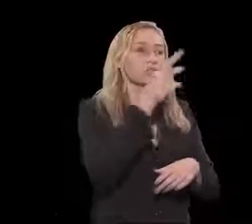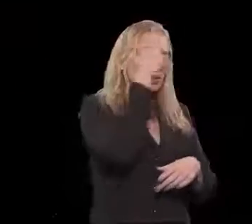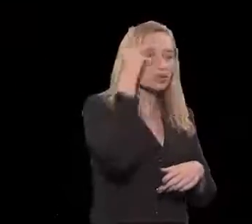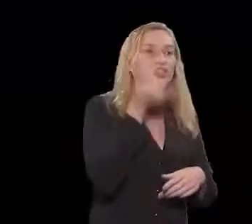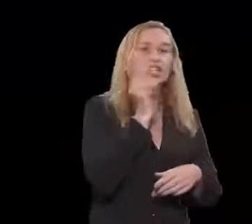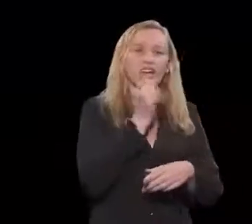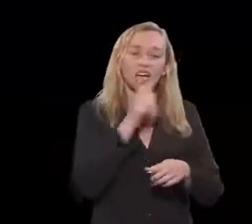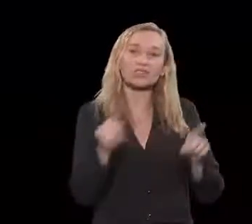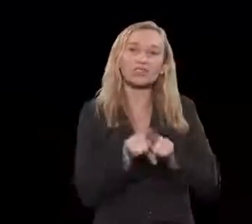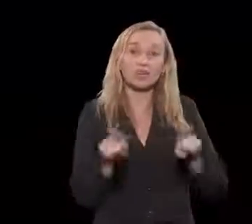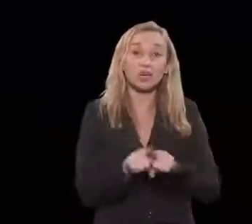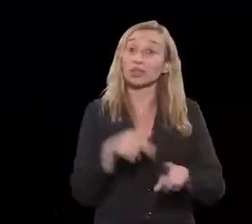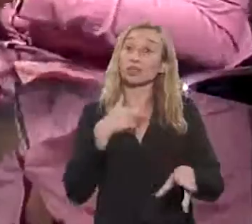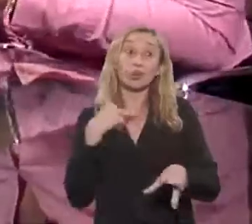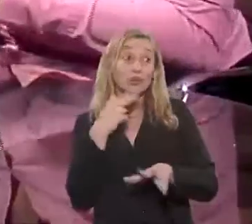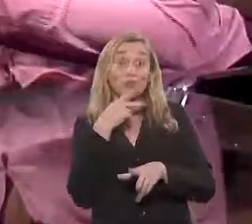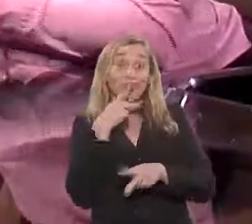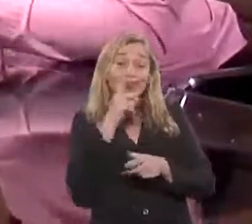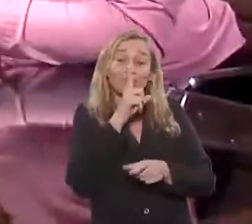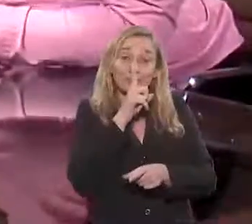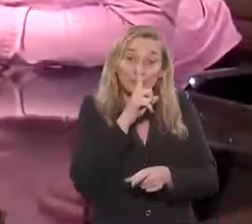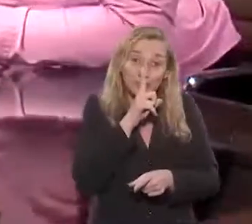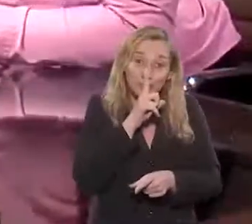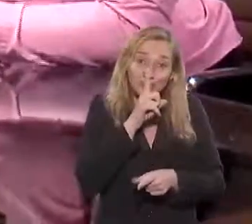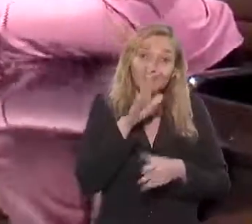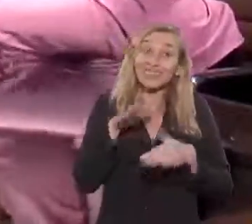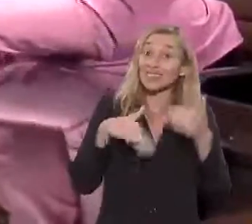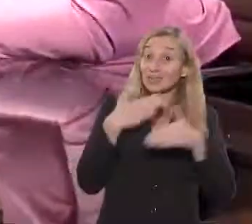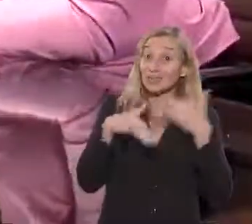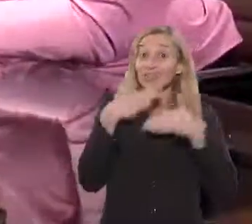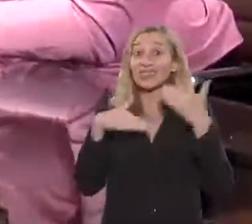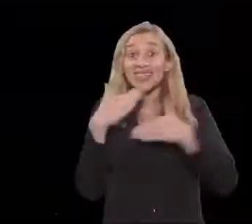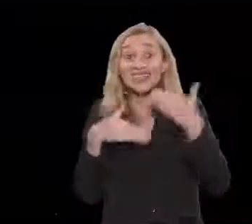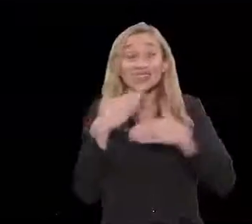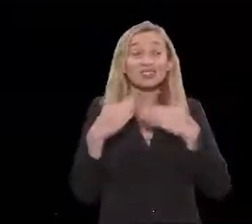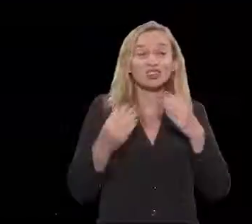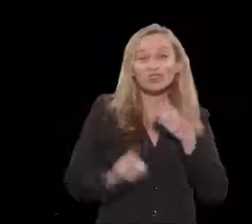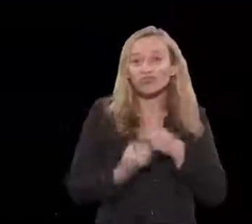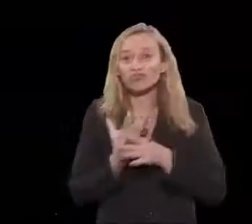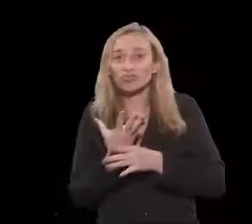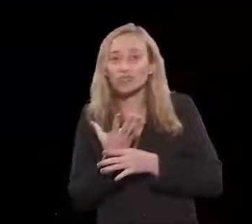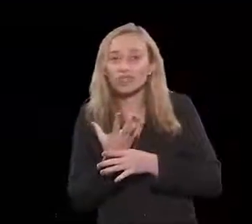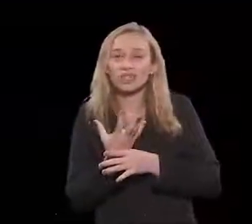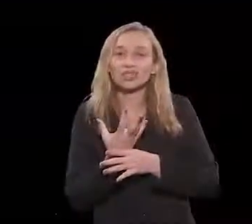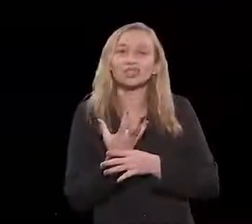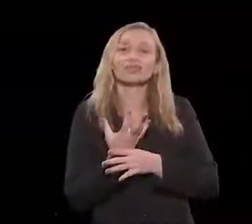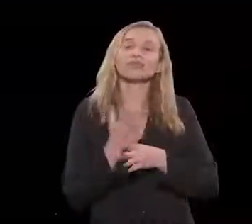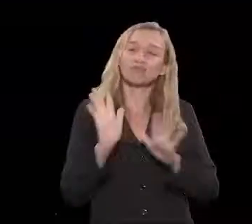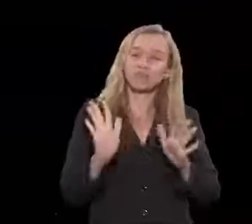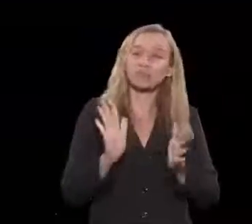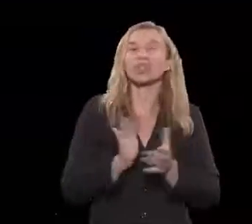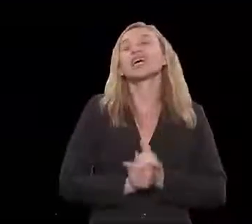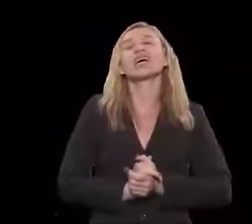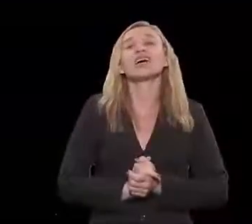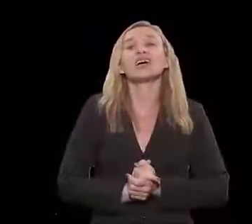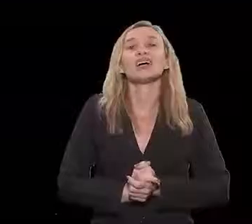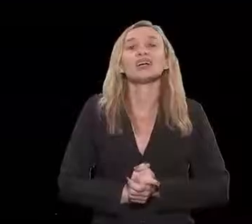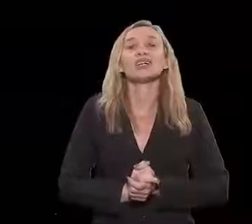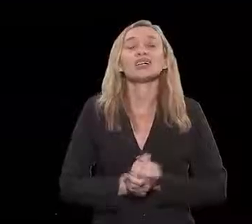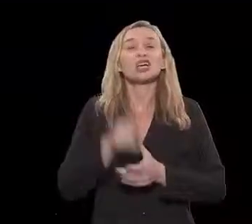que eu não posso falar agora, porque a gente está... Pois é, né? E também porque a gente está nesse processo mesmo de construção. O samba em prosa nasceu ontem,